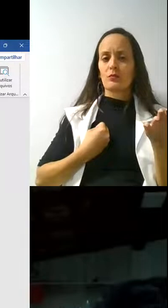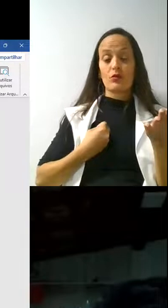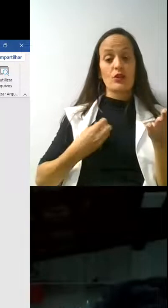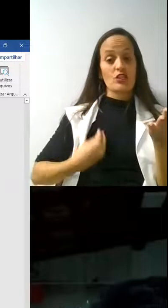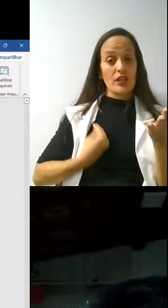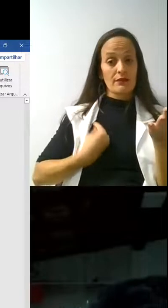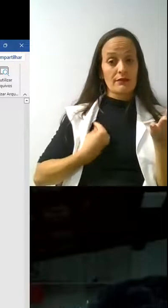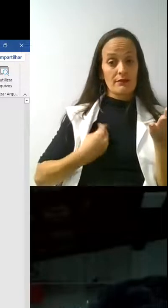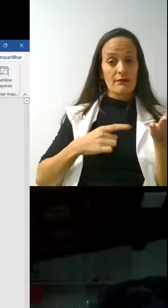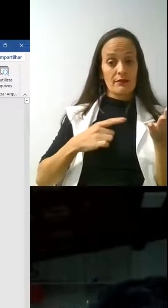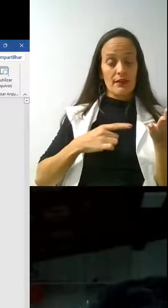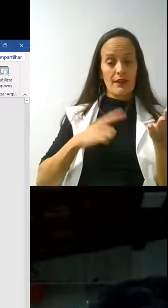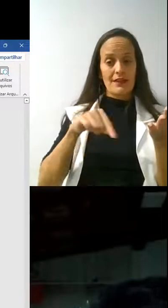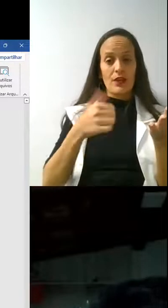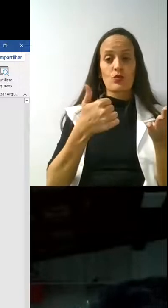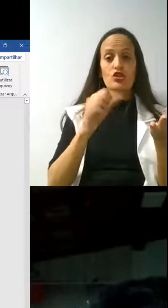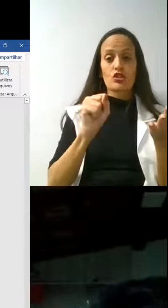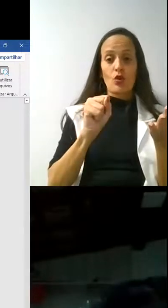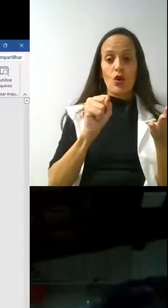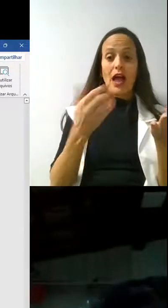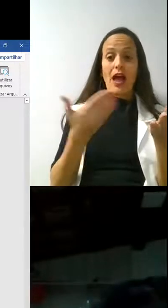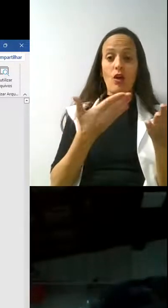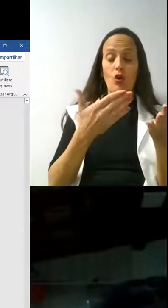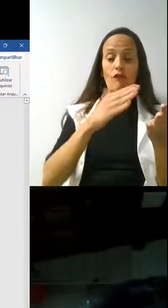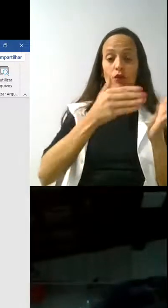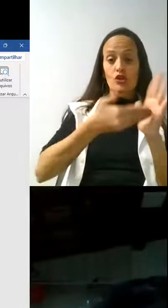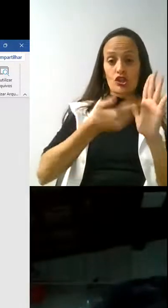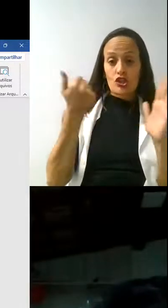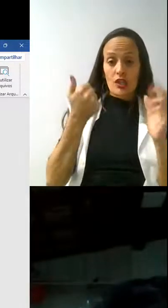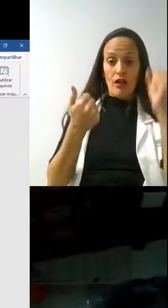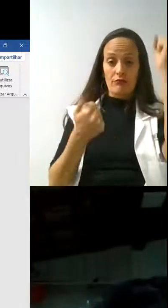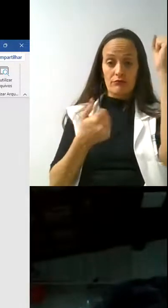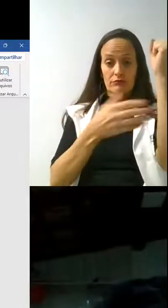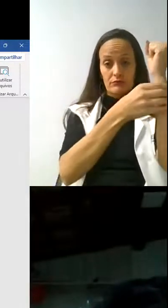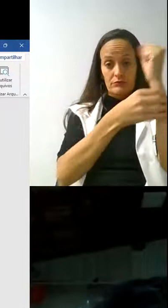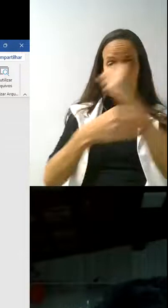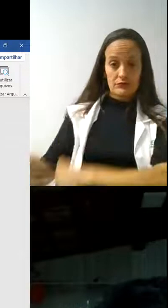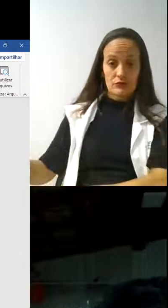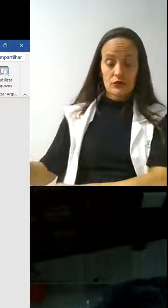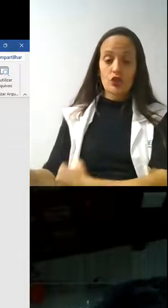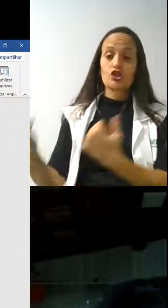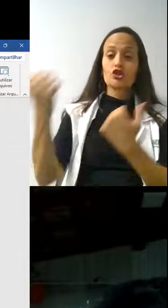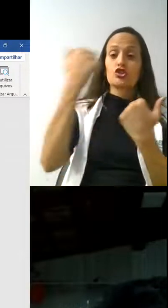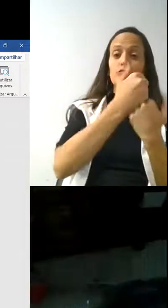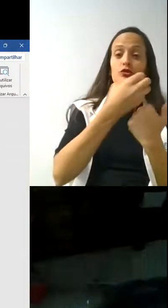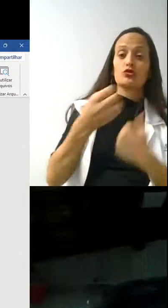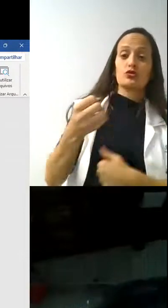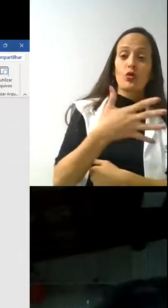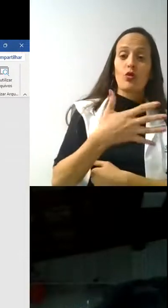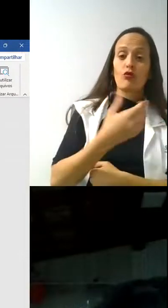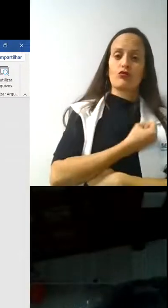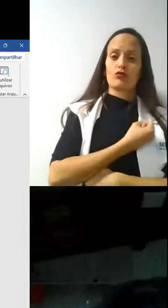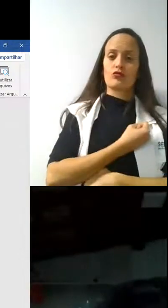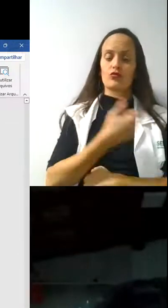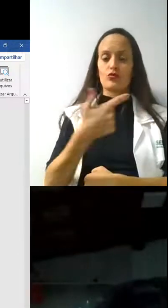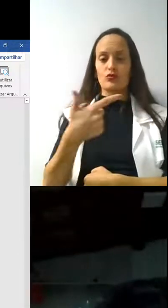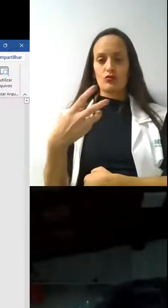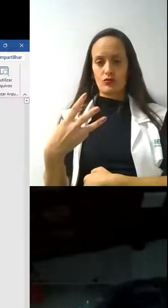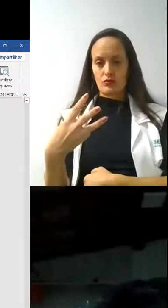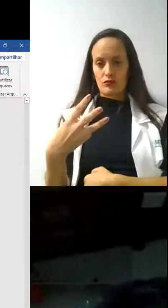existe. 18. E instalar o quê? O projetado. Qual que é o poste que está projetado?